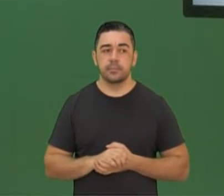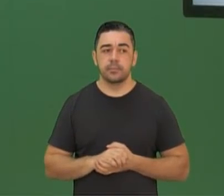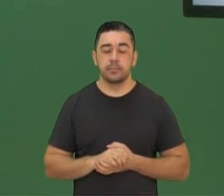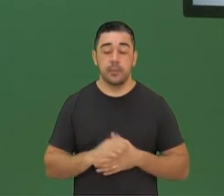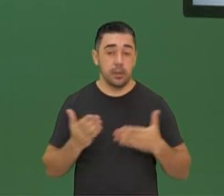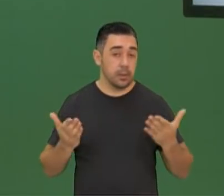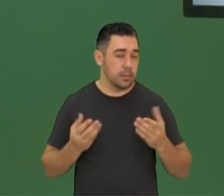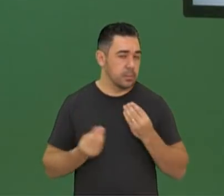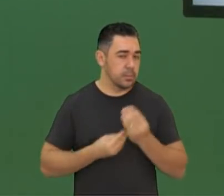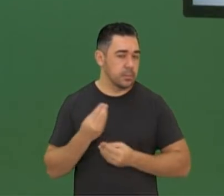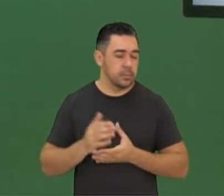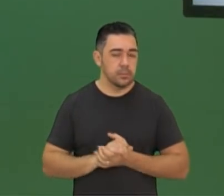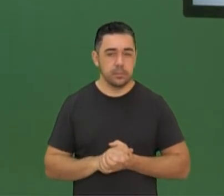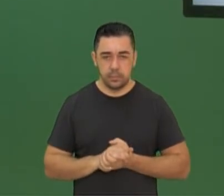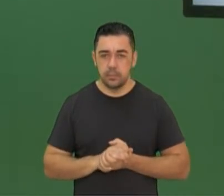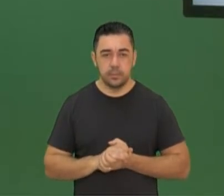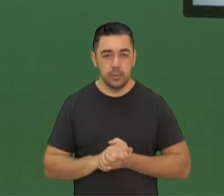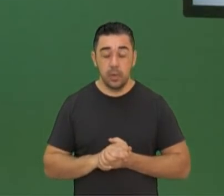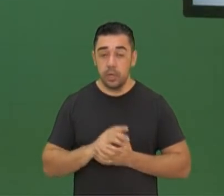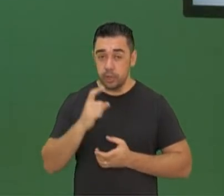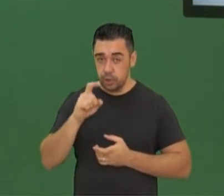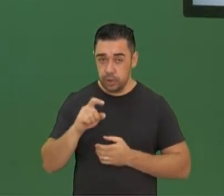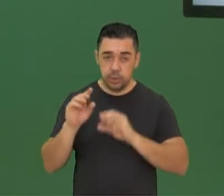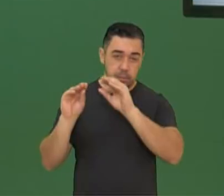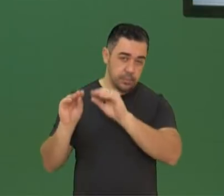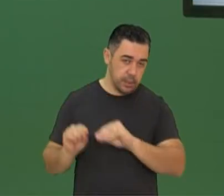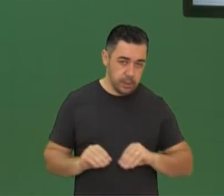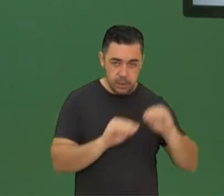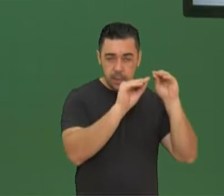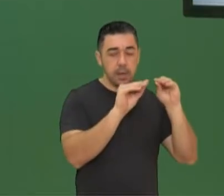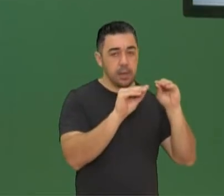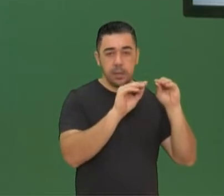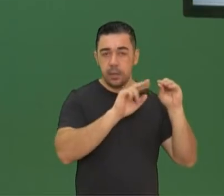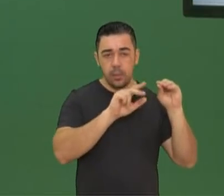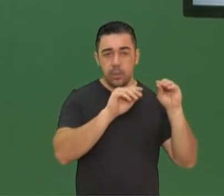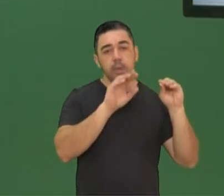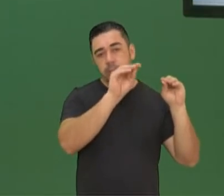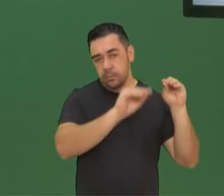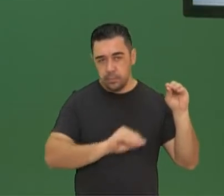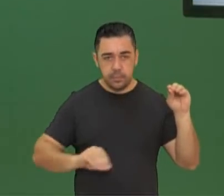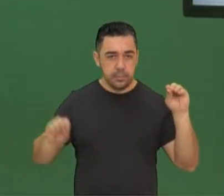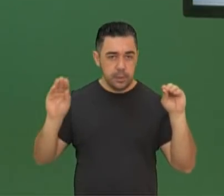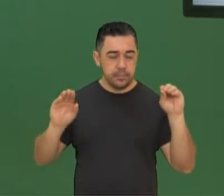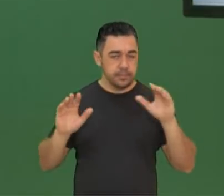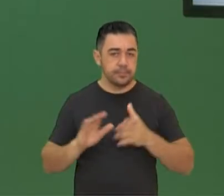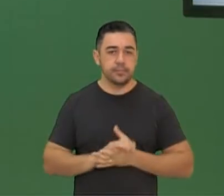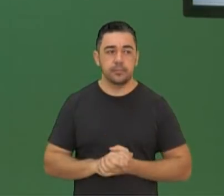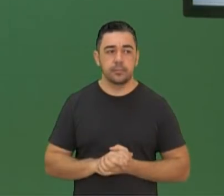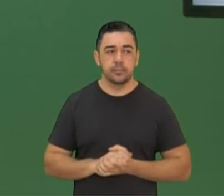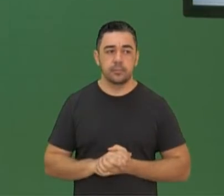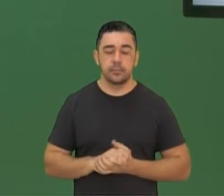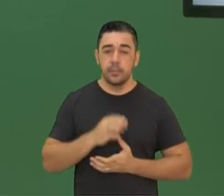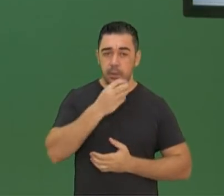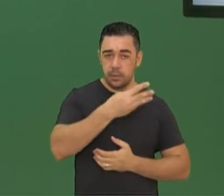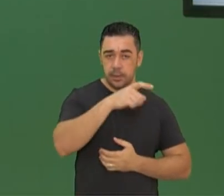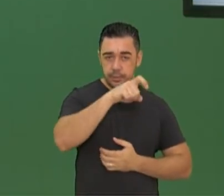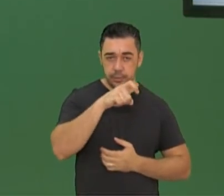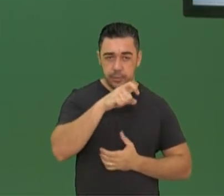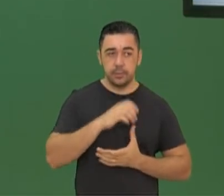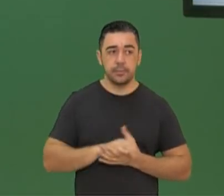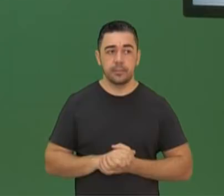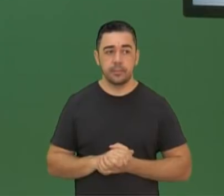E agora? Passa o que não for x para o outro lado, e o que se tiver x do outro lado, vem para cá.